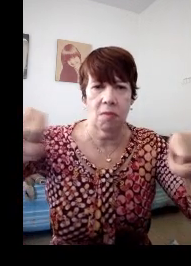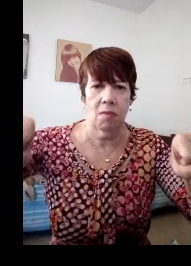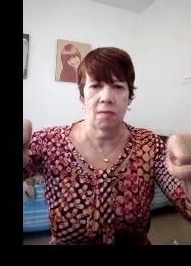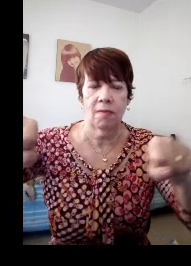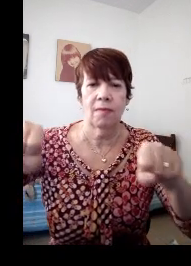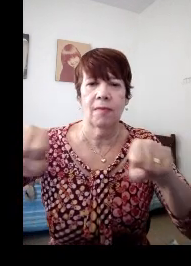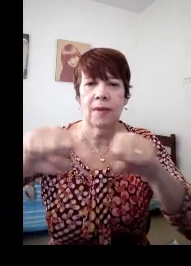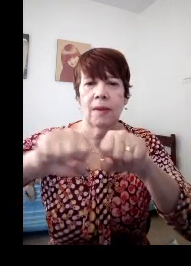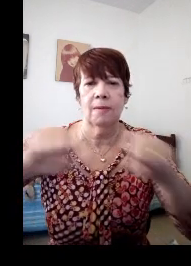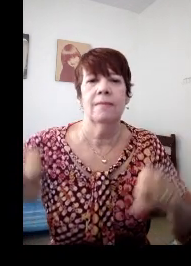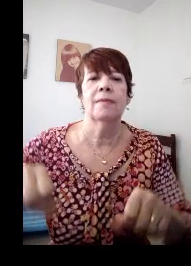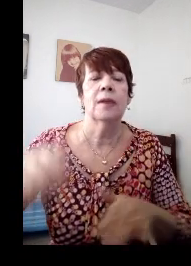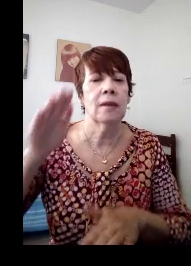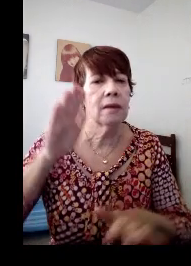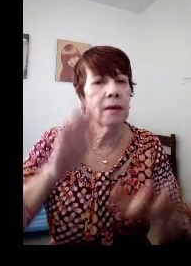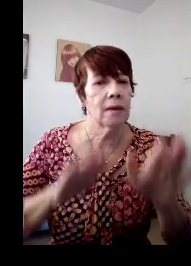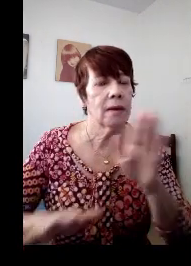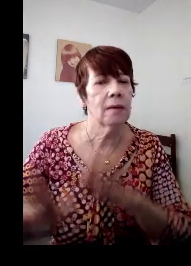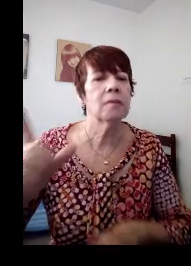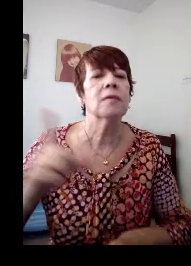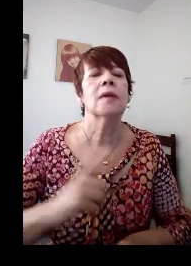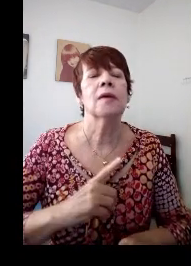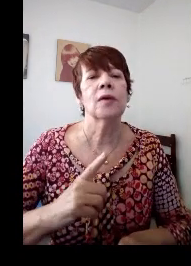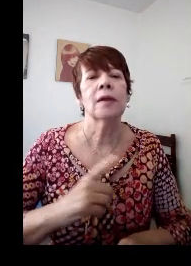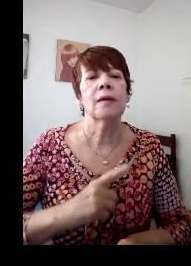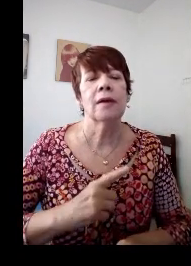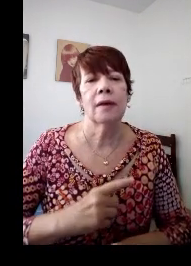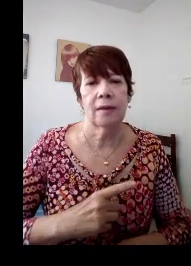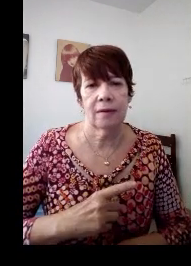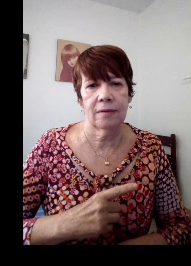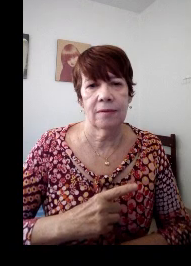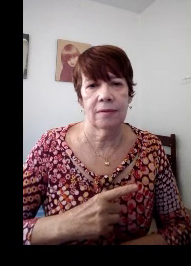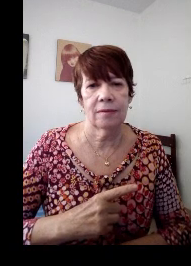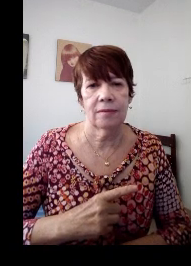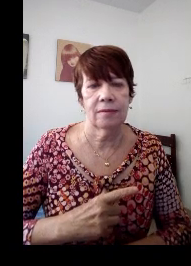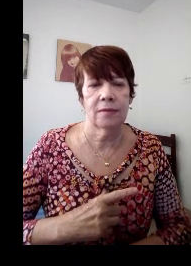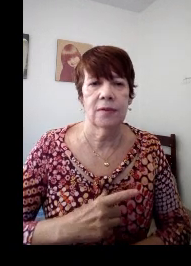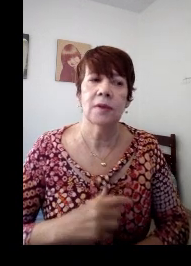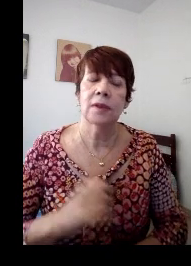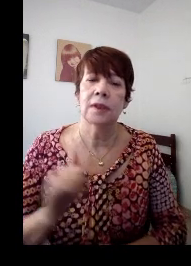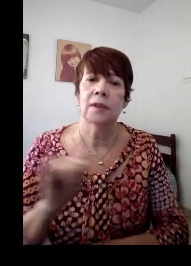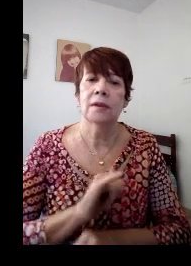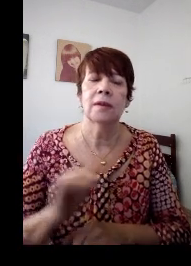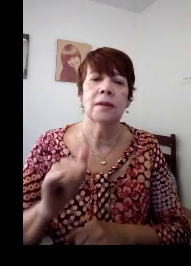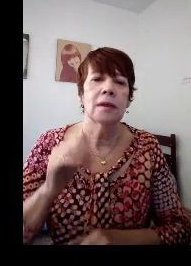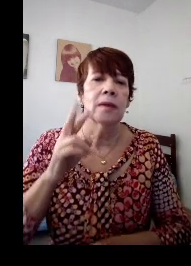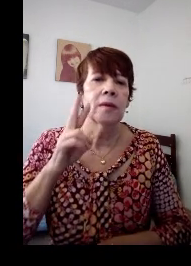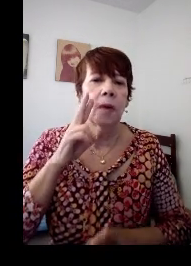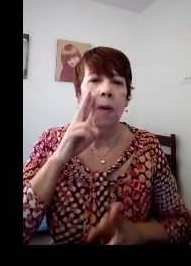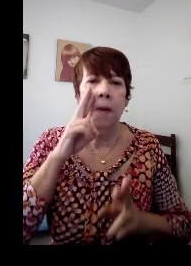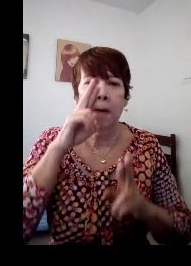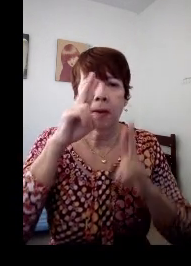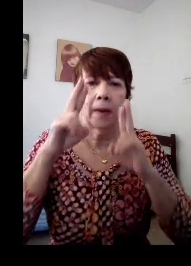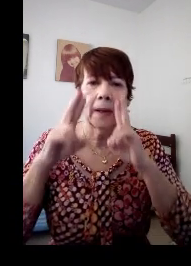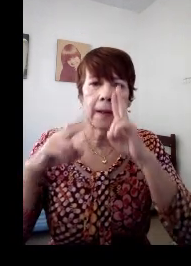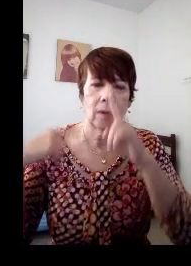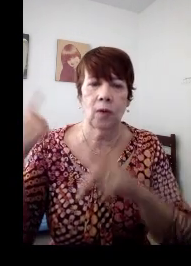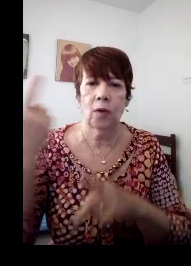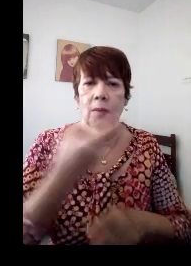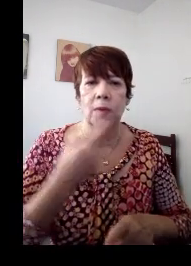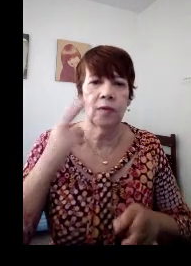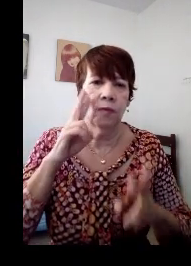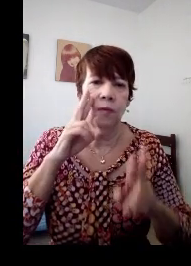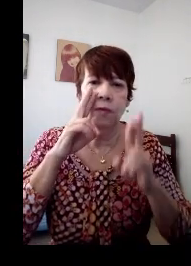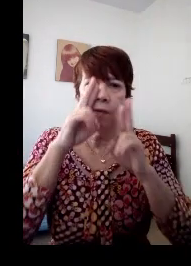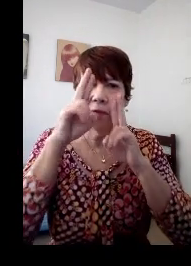nós precisamos de tomar muito cuidado, que o que aparentemente é forte pode ser fraco. Às vezes a